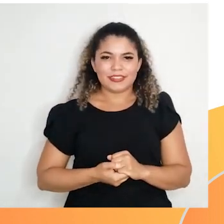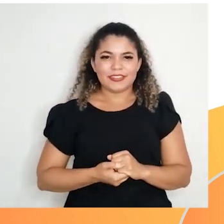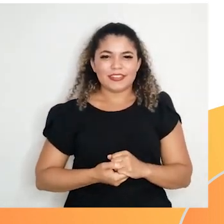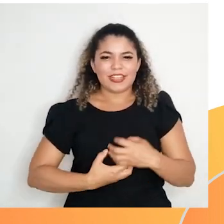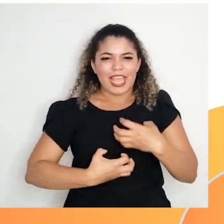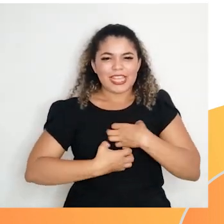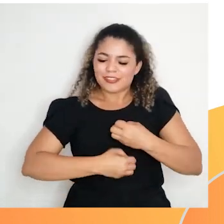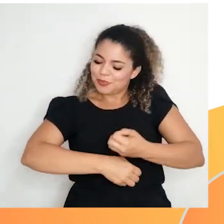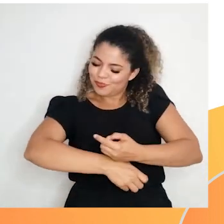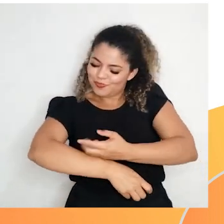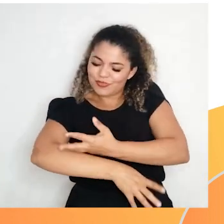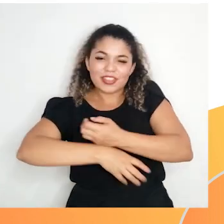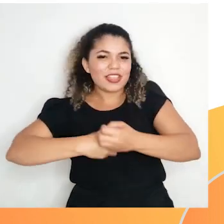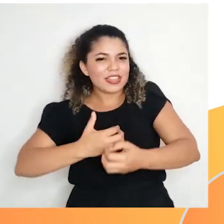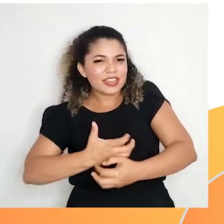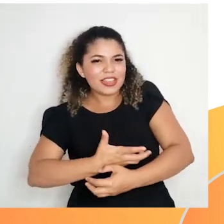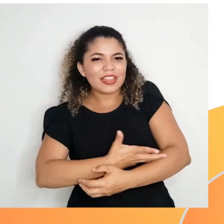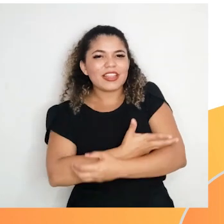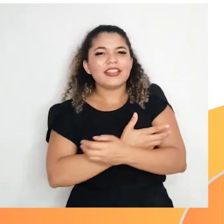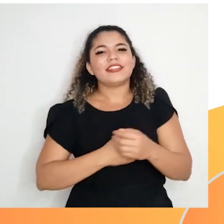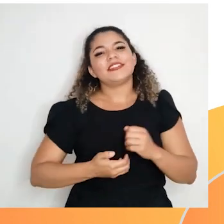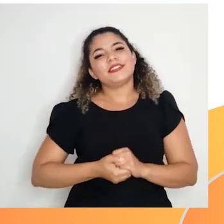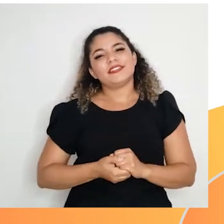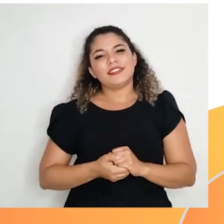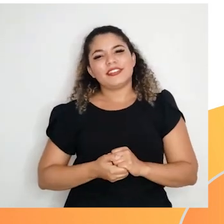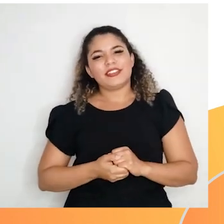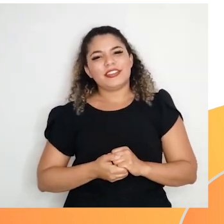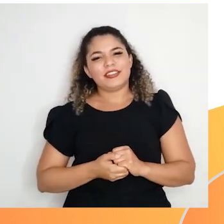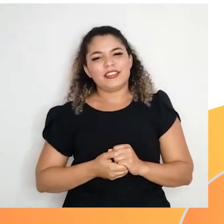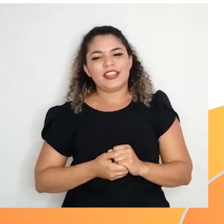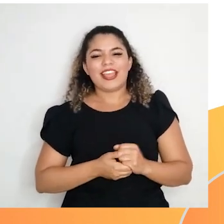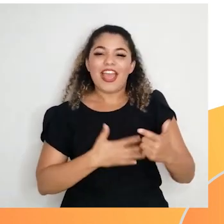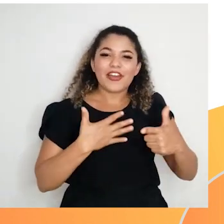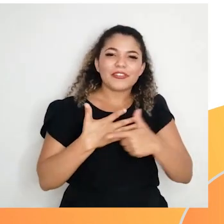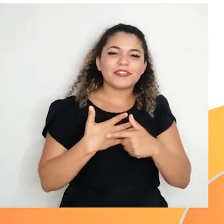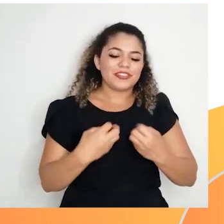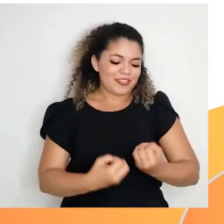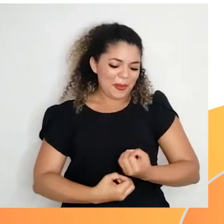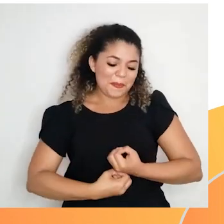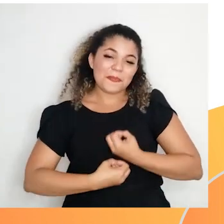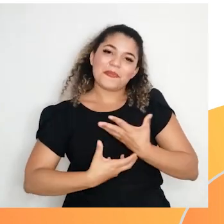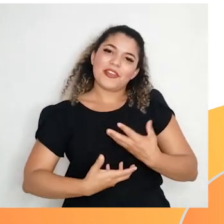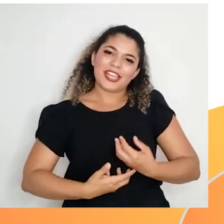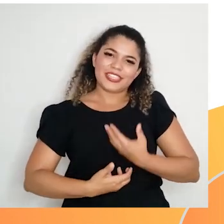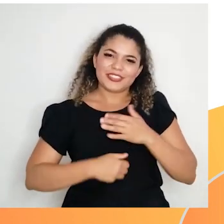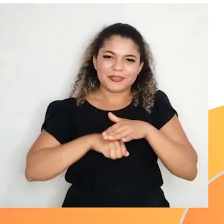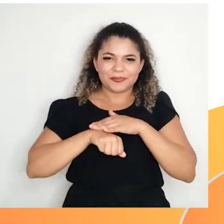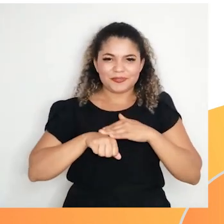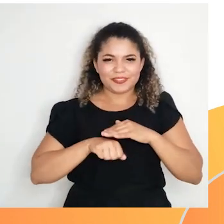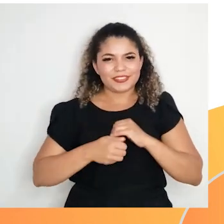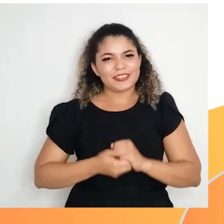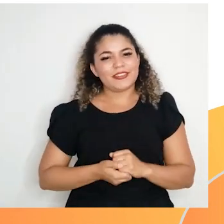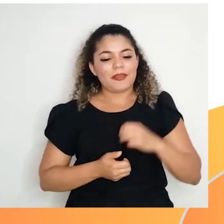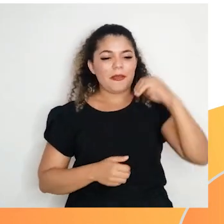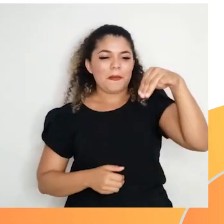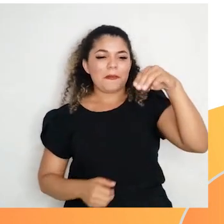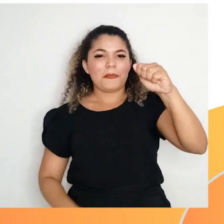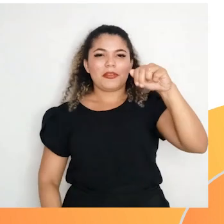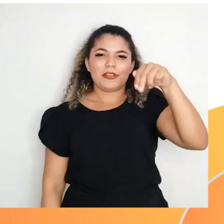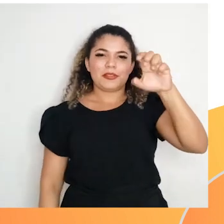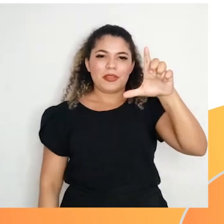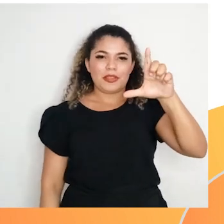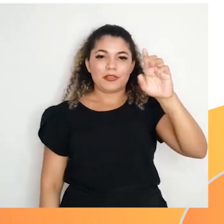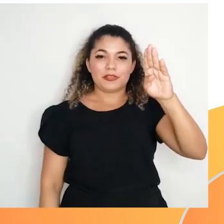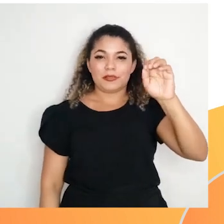de sensibilidade, é de lirismo, é de função poética. Manuel